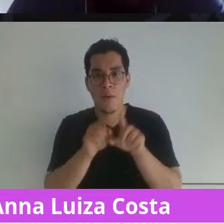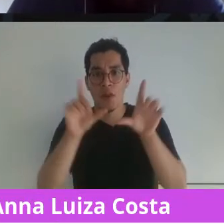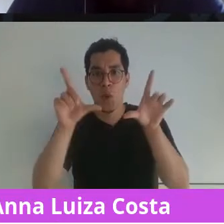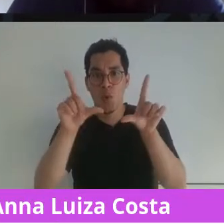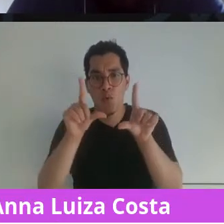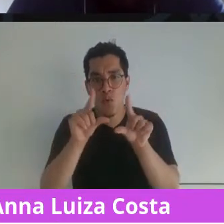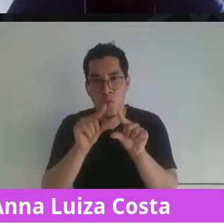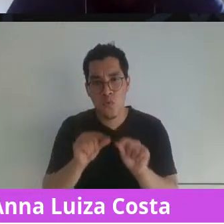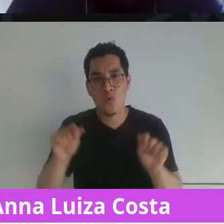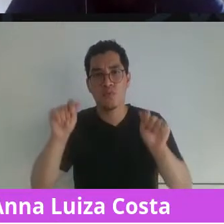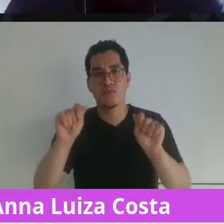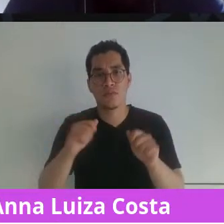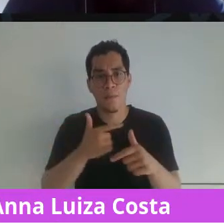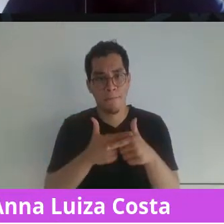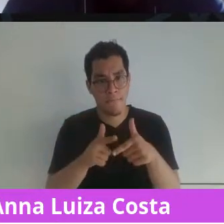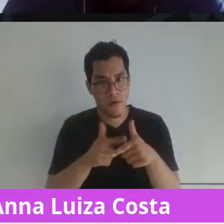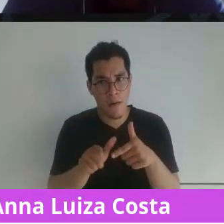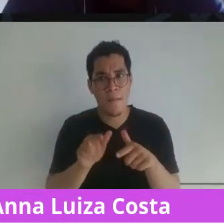enfim.